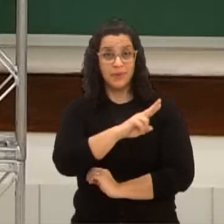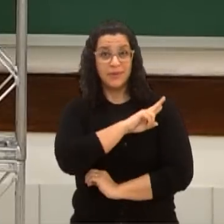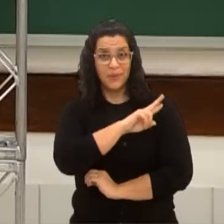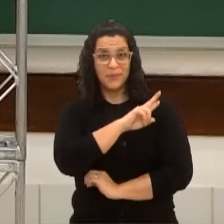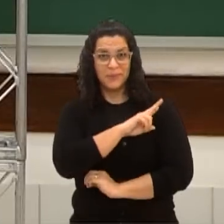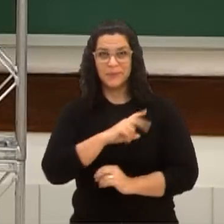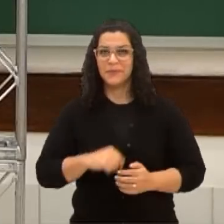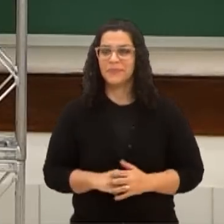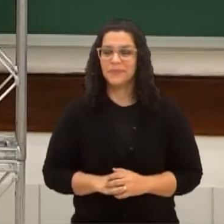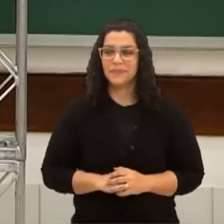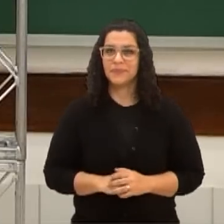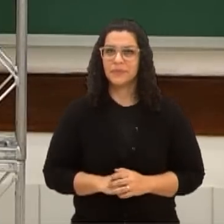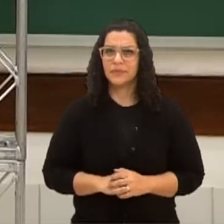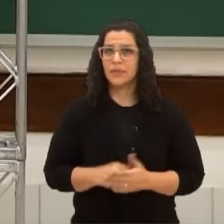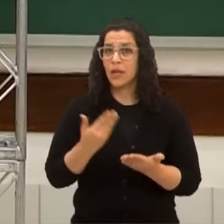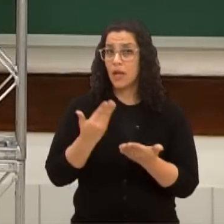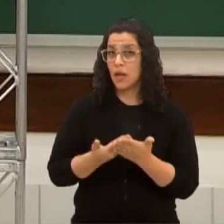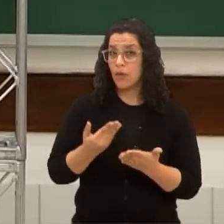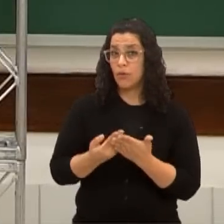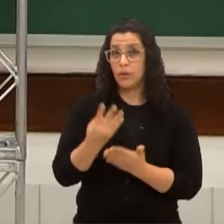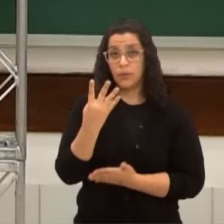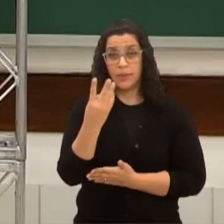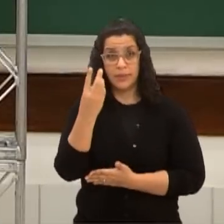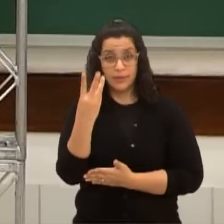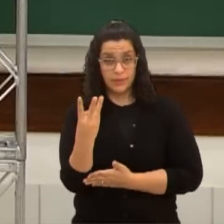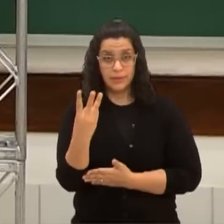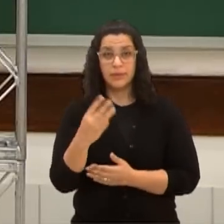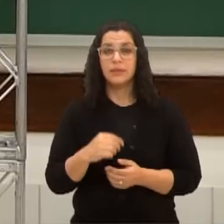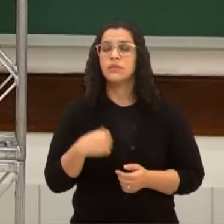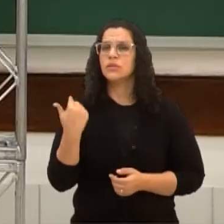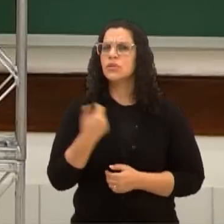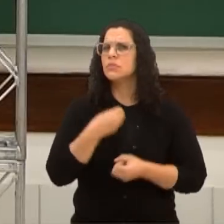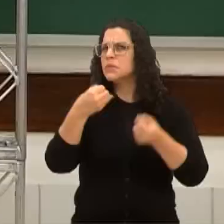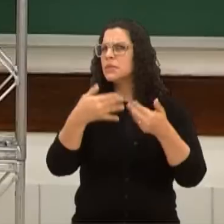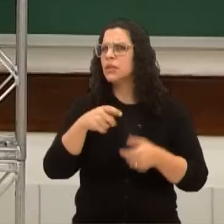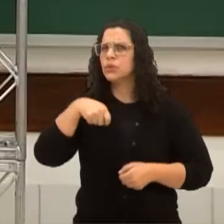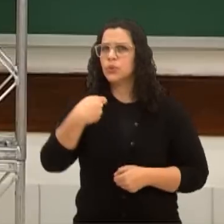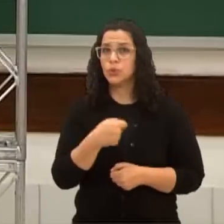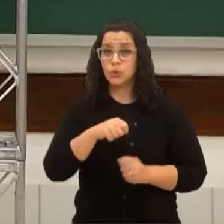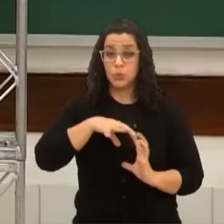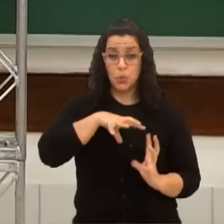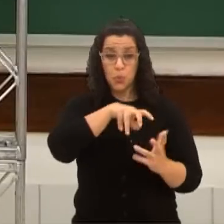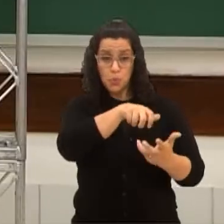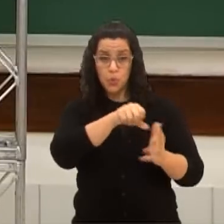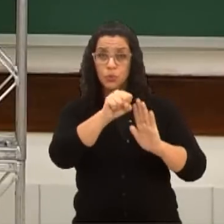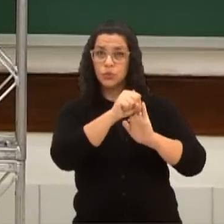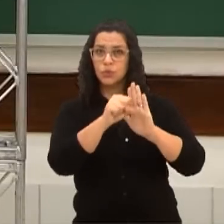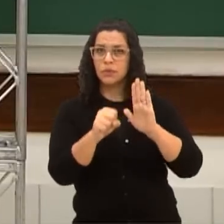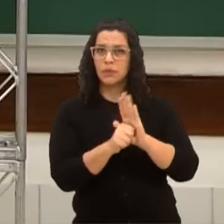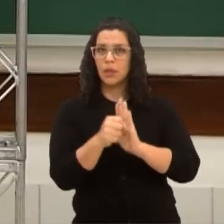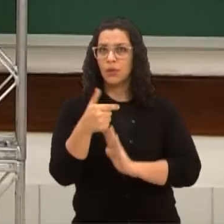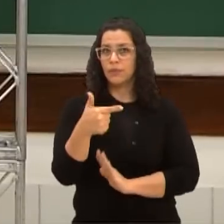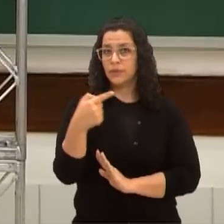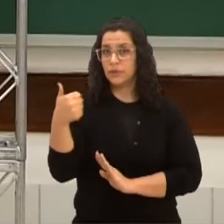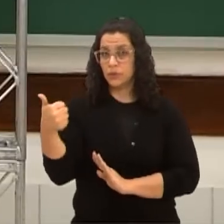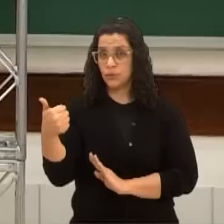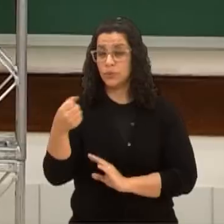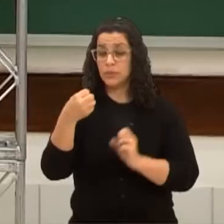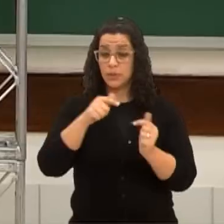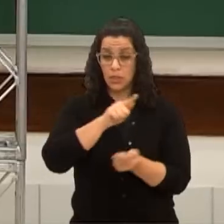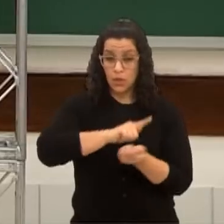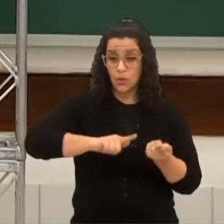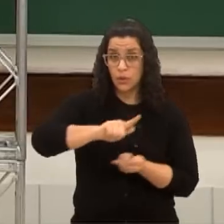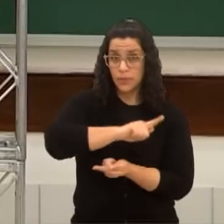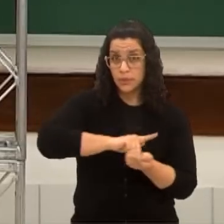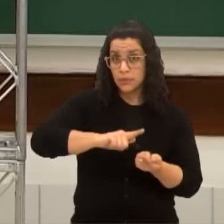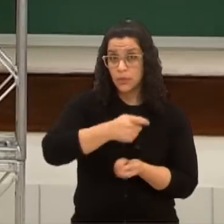série, que é a aula número 43, em que nós vamos falar sobre o mundo no século XXI, a globalização e